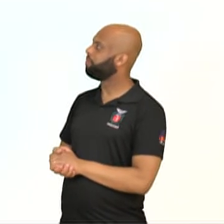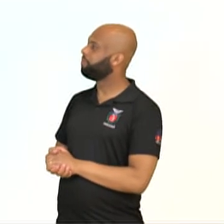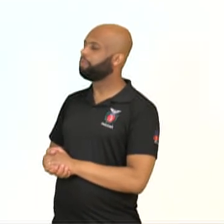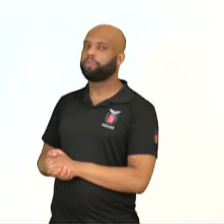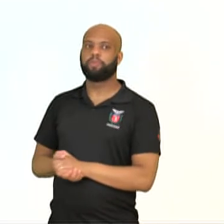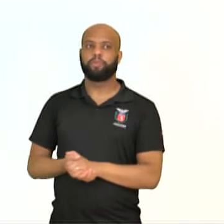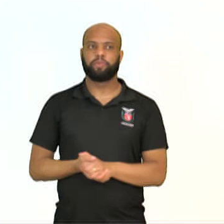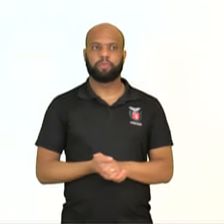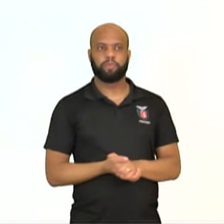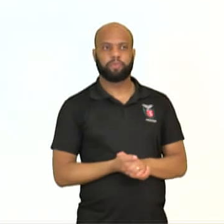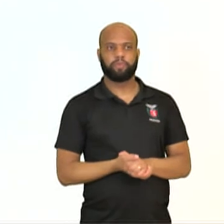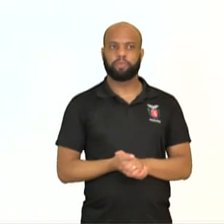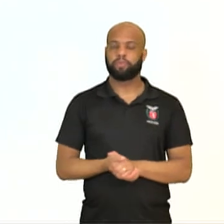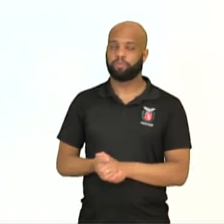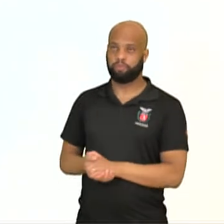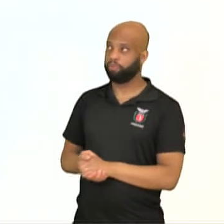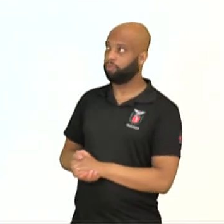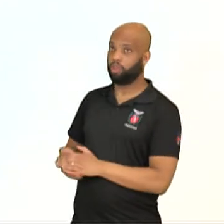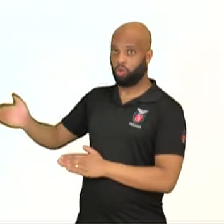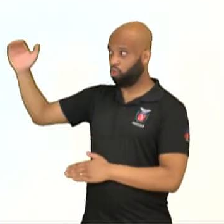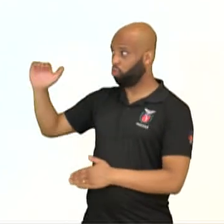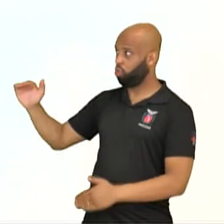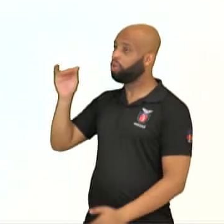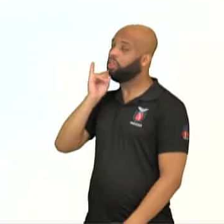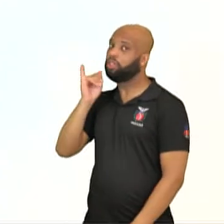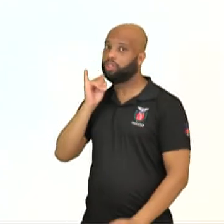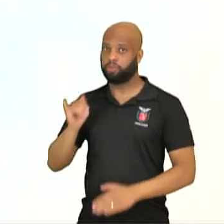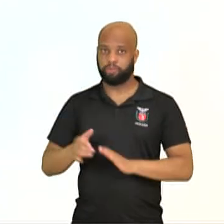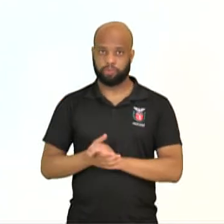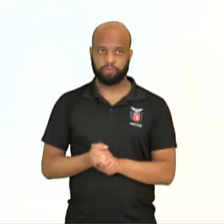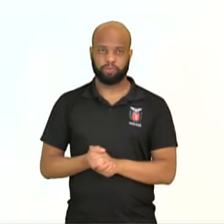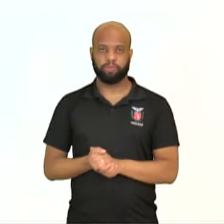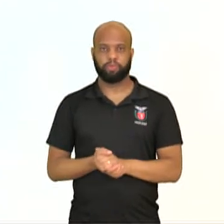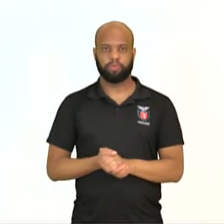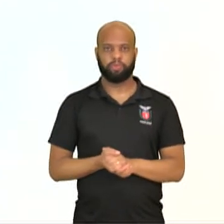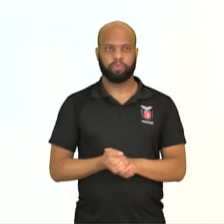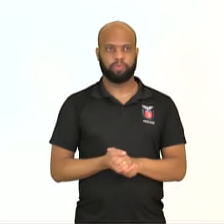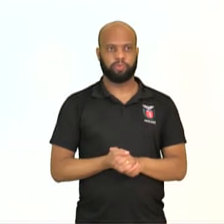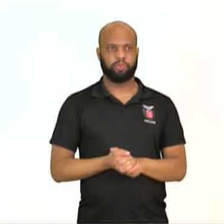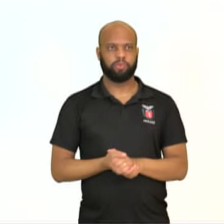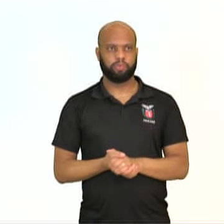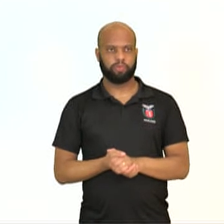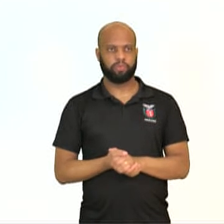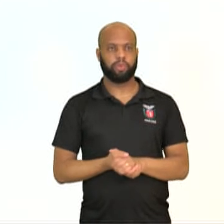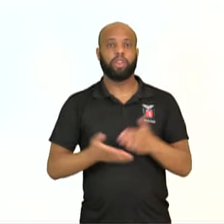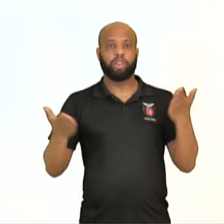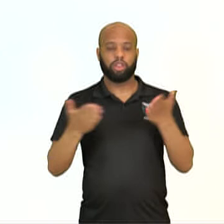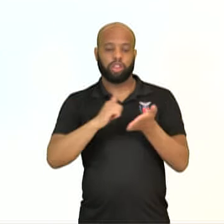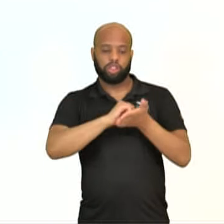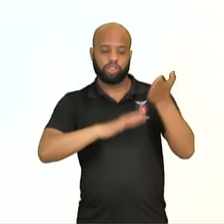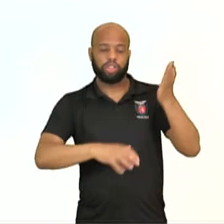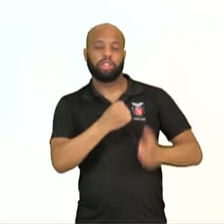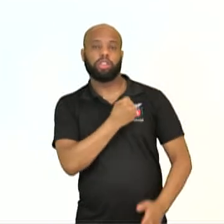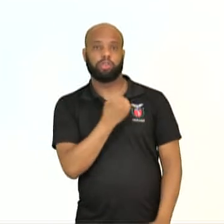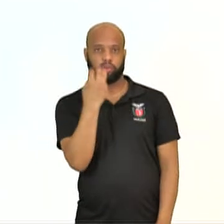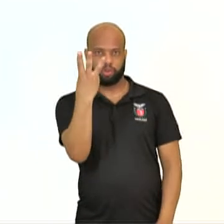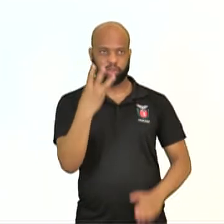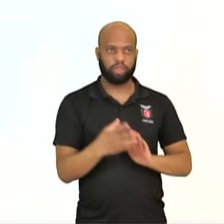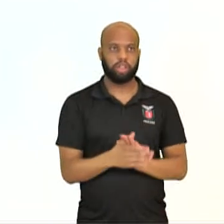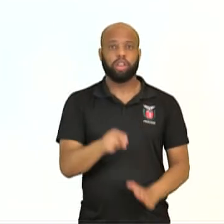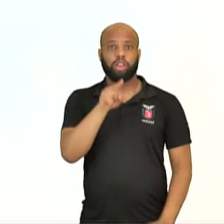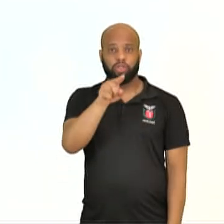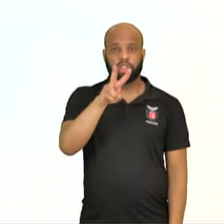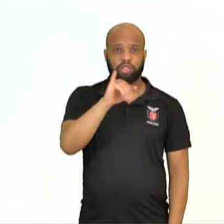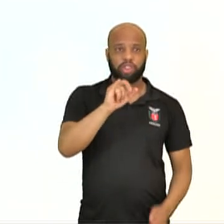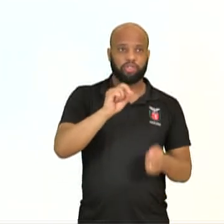color. La risa es la música del alma. Né? Atividade 3. Observando